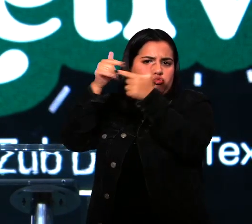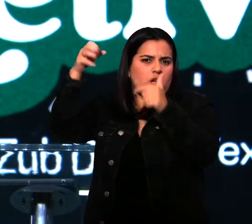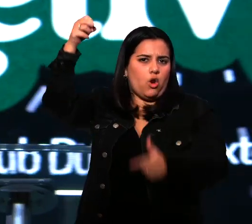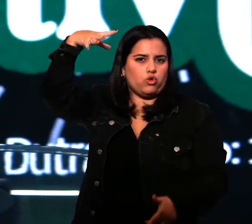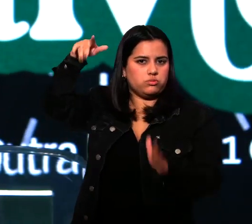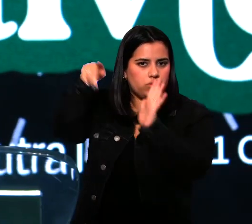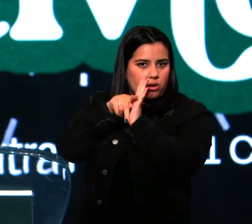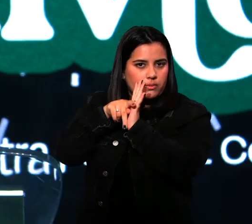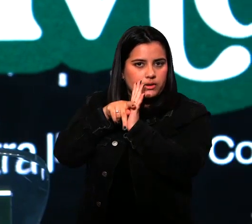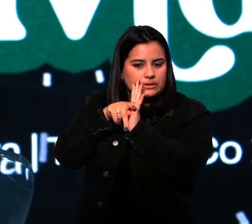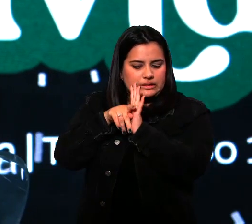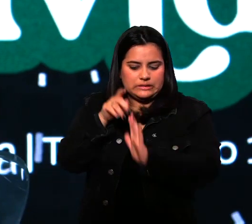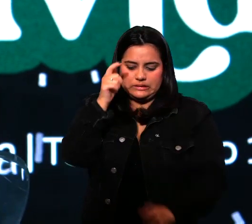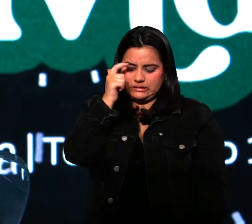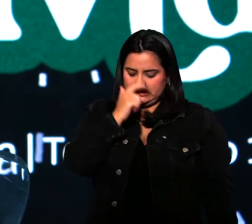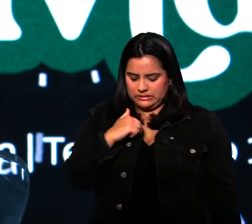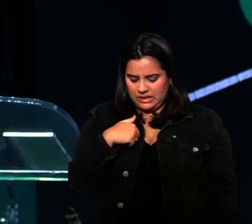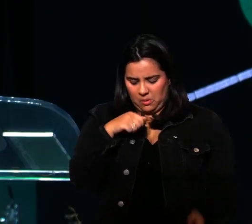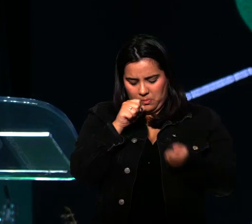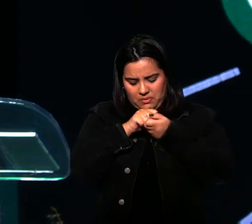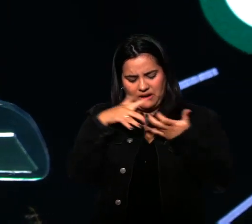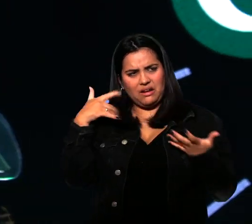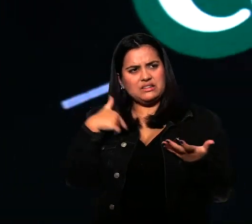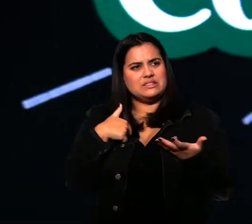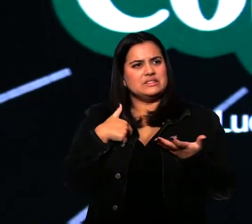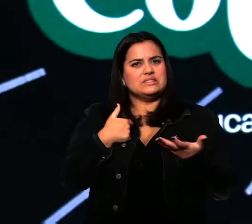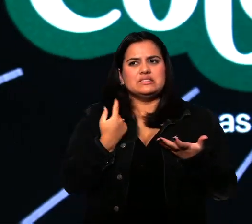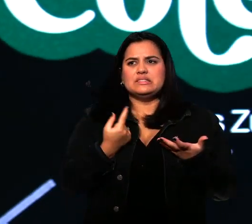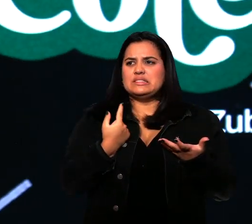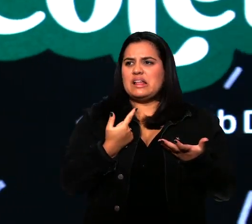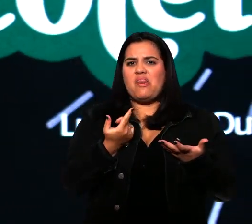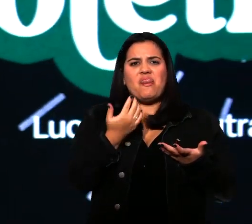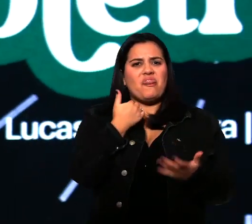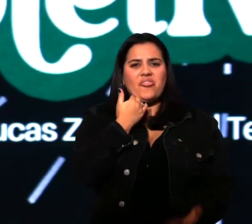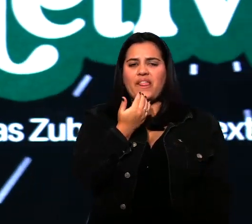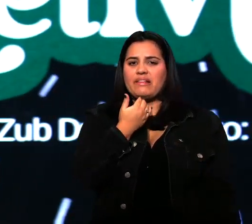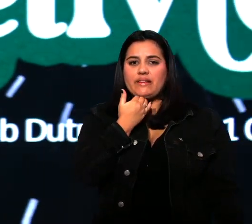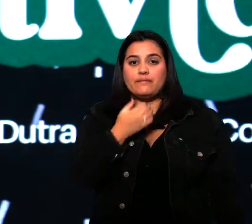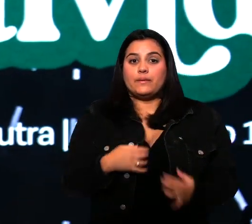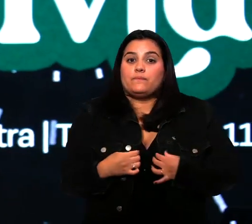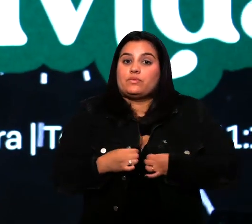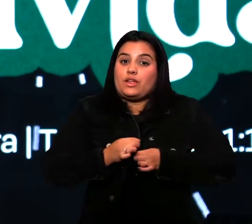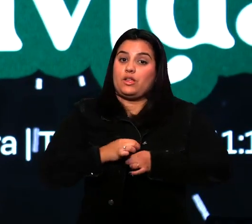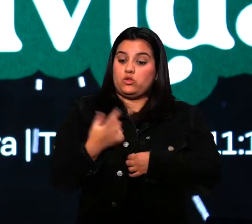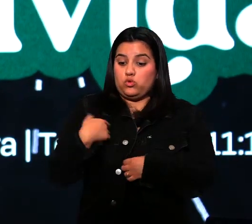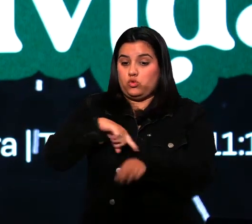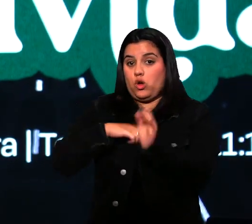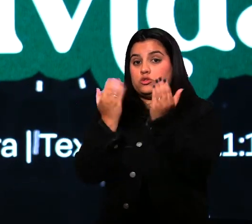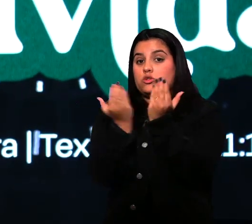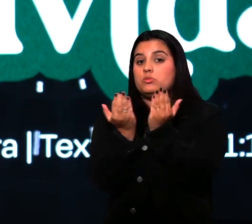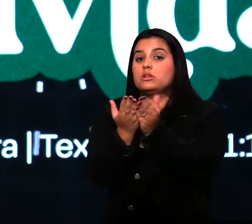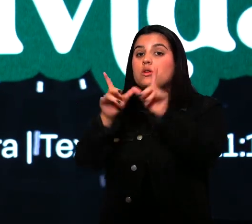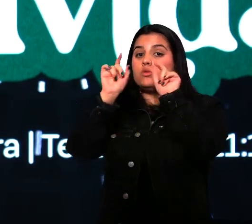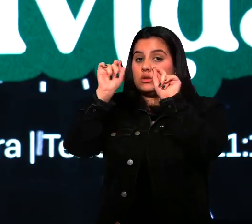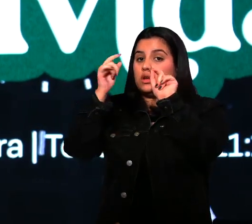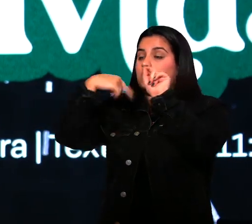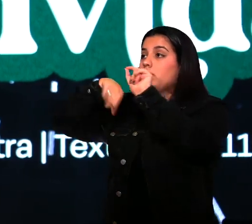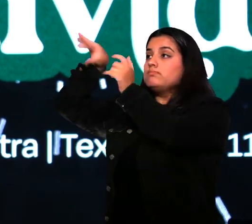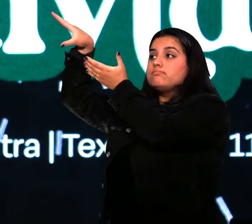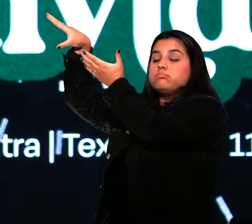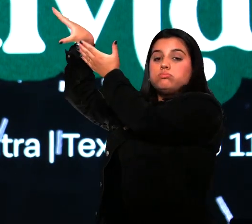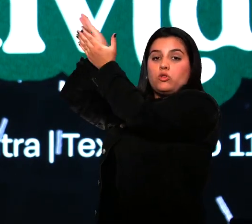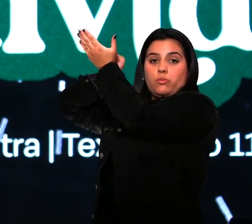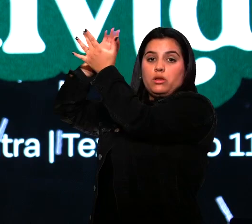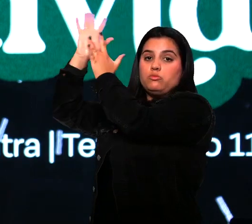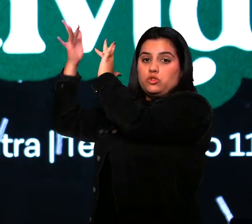eu não me vejo brilhando nada. Porque, na verdade, nós, como cristãos, entendemos que somos reflexos da luz do próprio Cristo. E por isso que